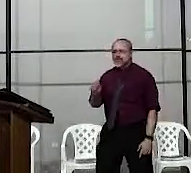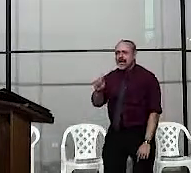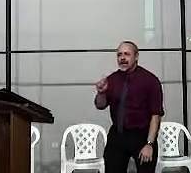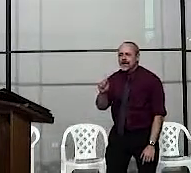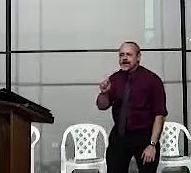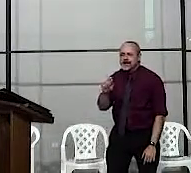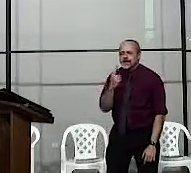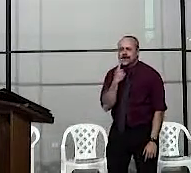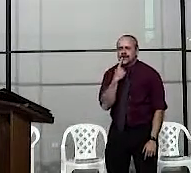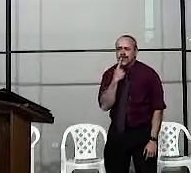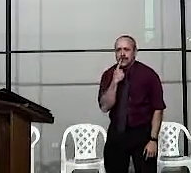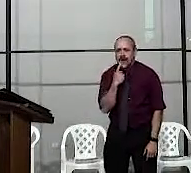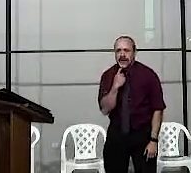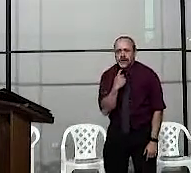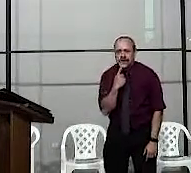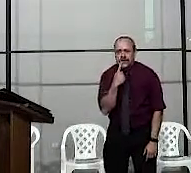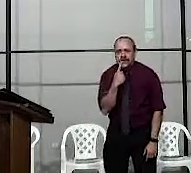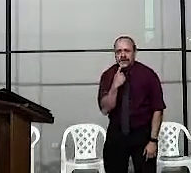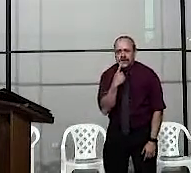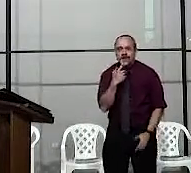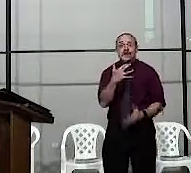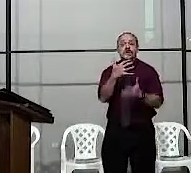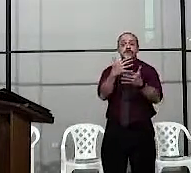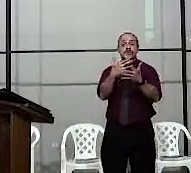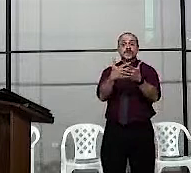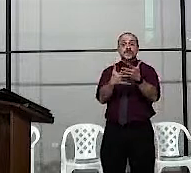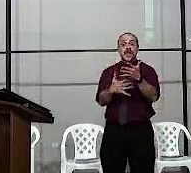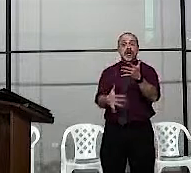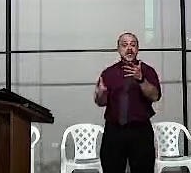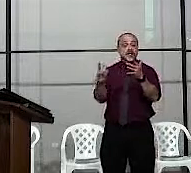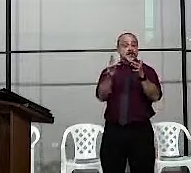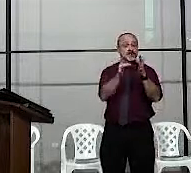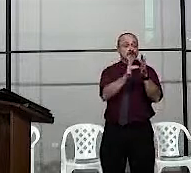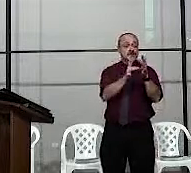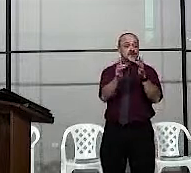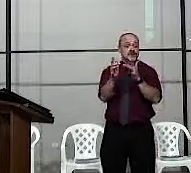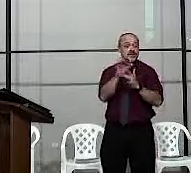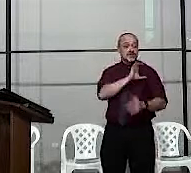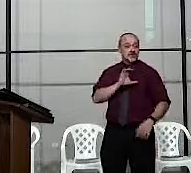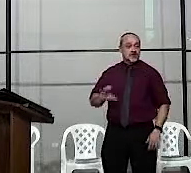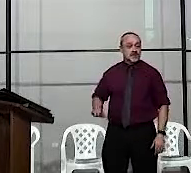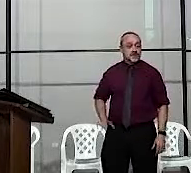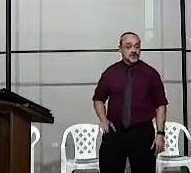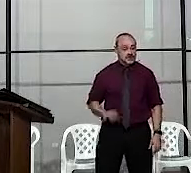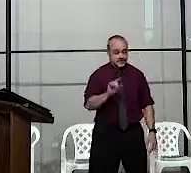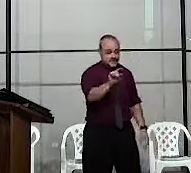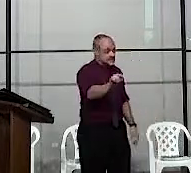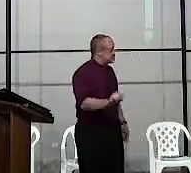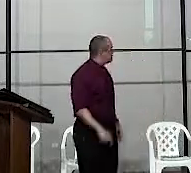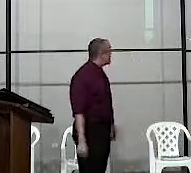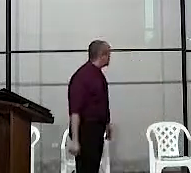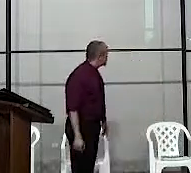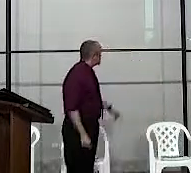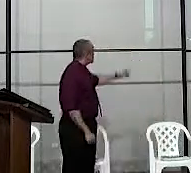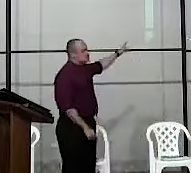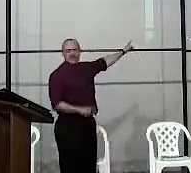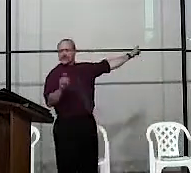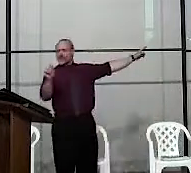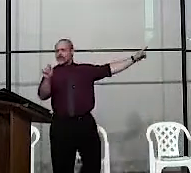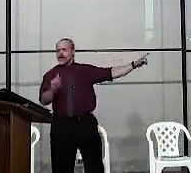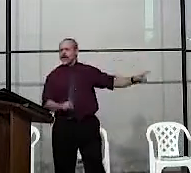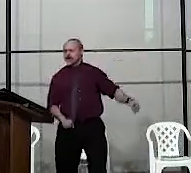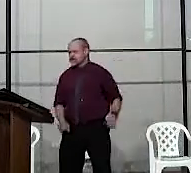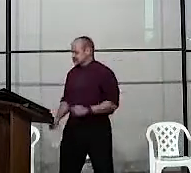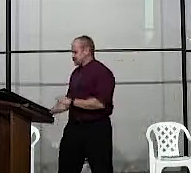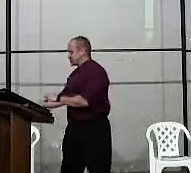O que é? Vermelho? Sangue de Jesus Cristo. O